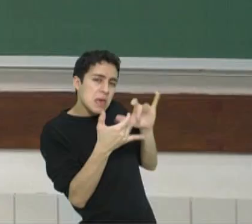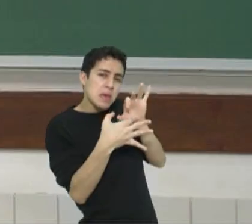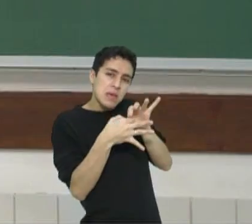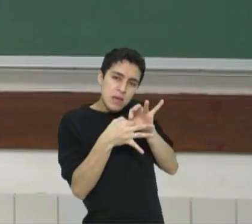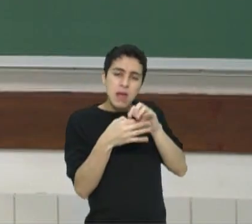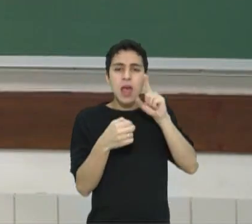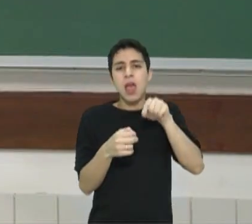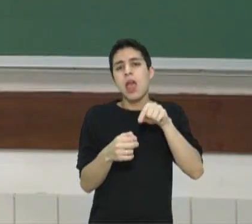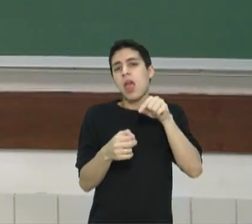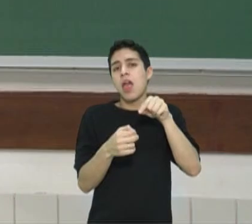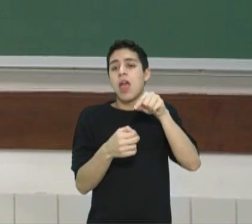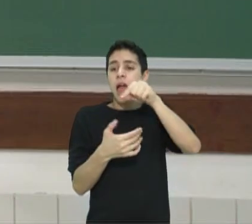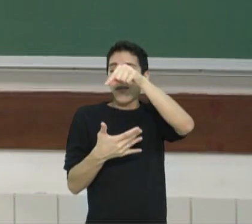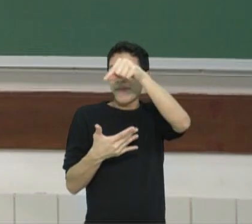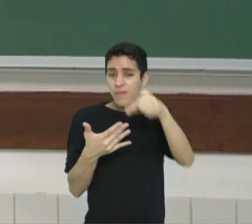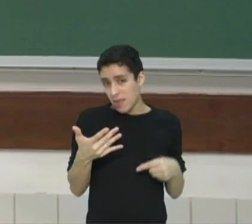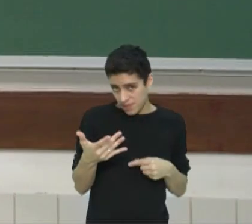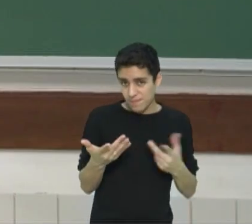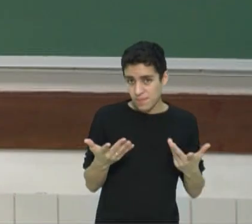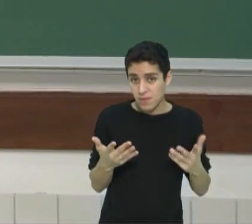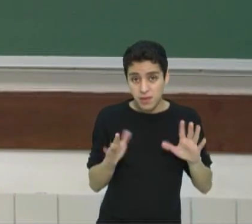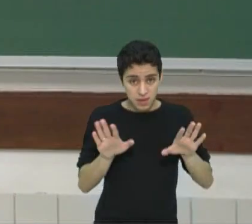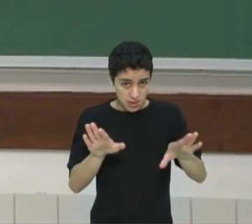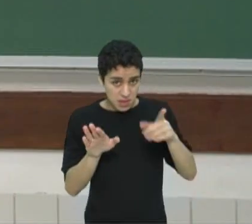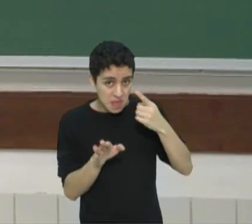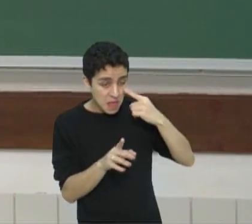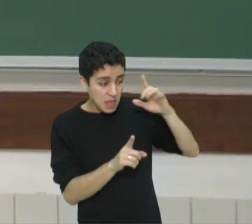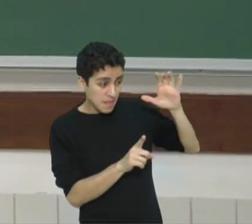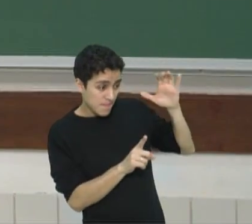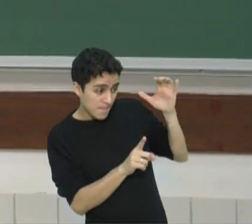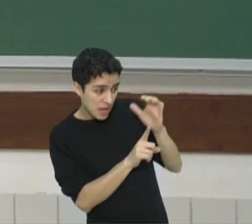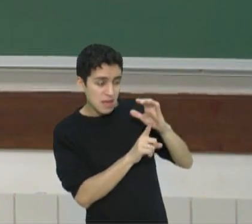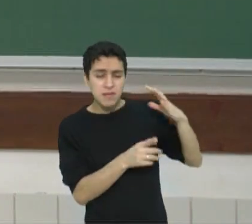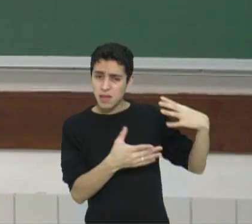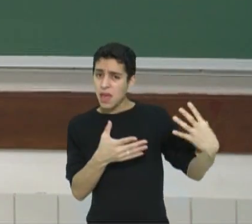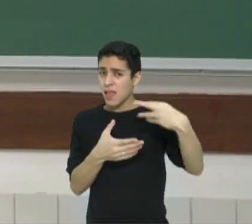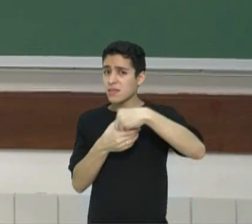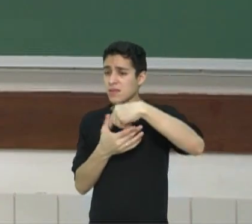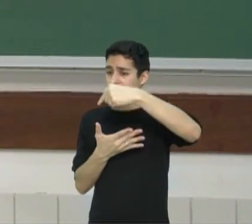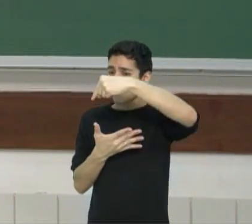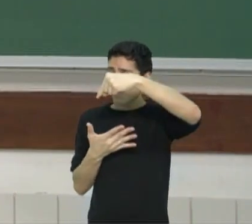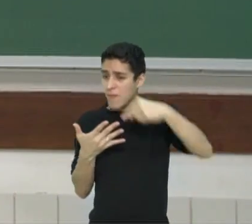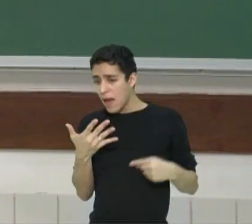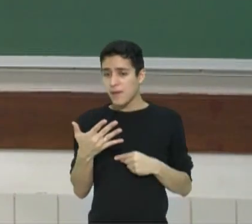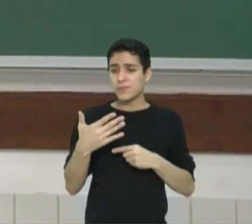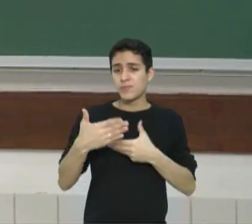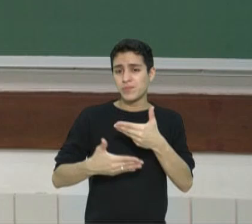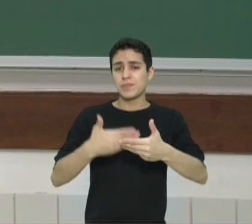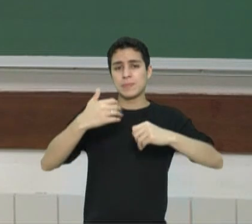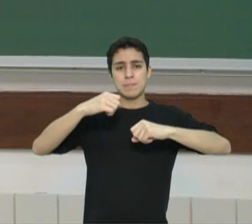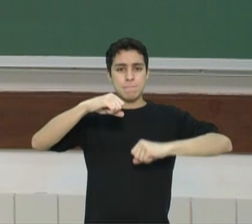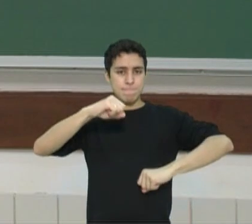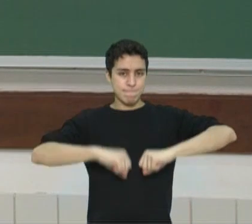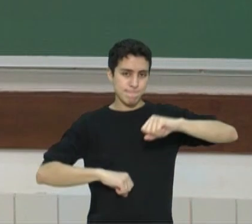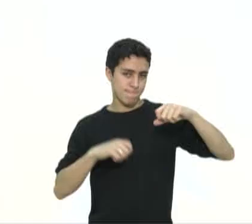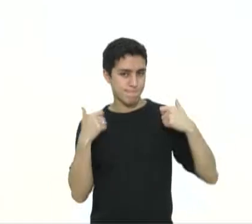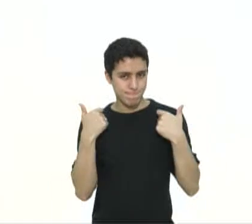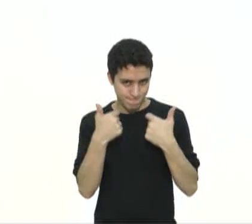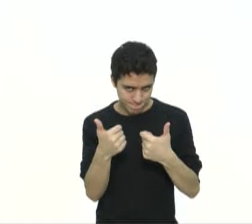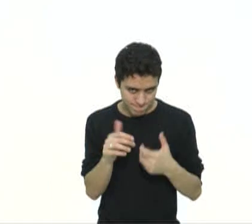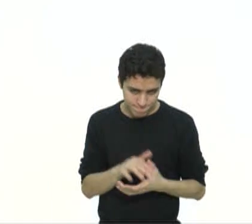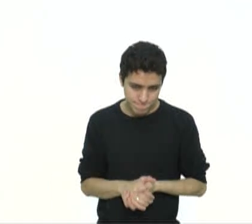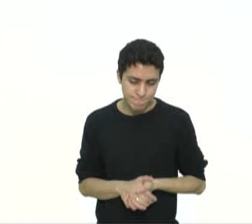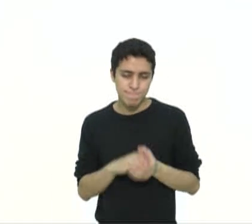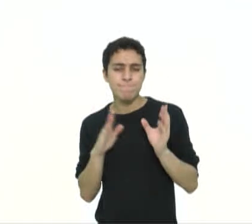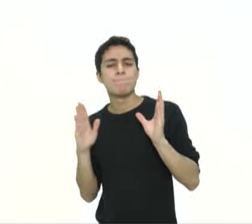aspecto o impacto socioambiental que a gente vai ver posteriormente é um dos aspectos da industrialização beleza o uso